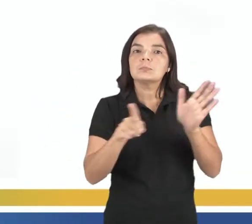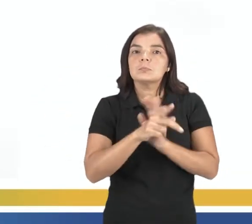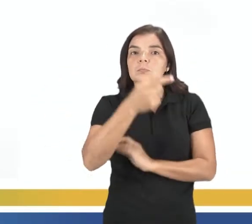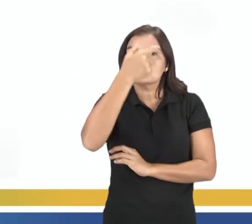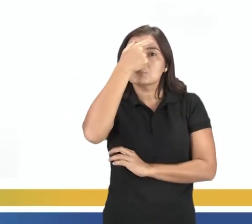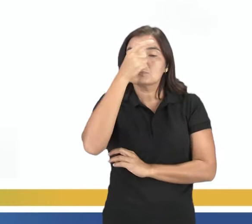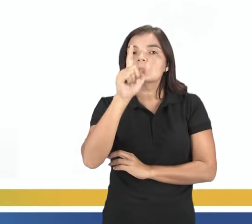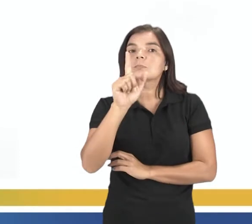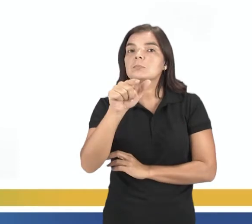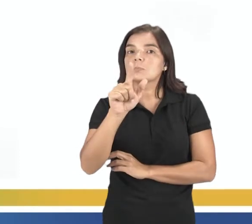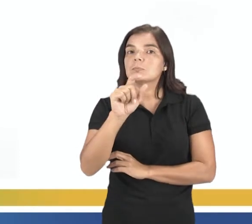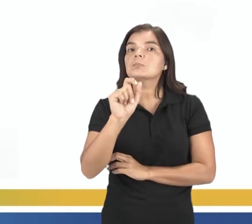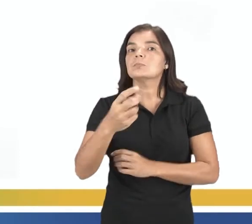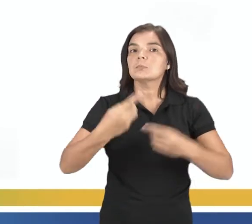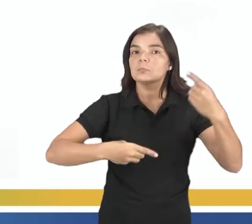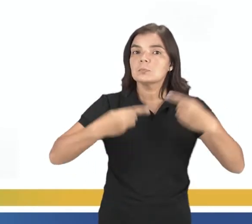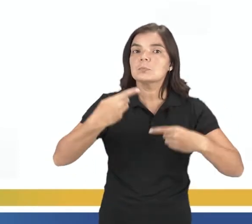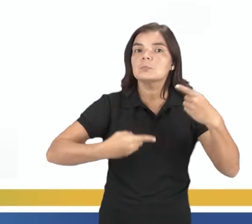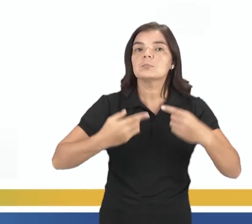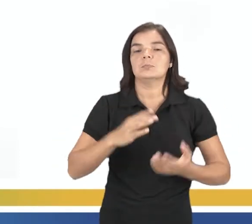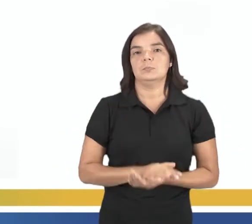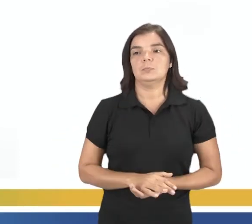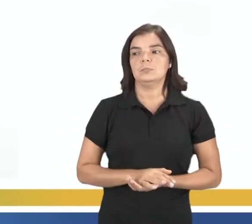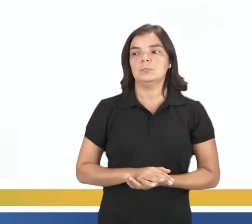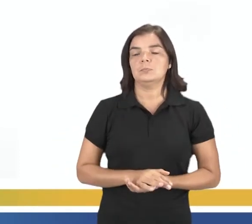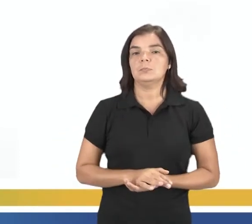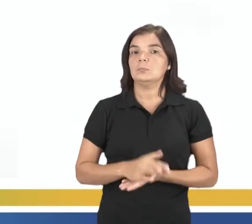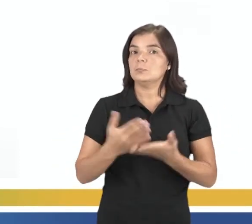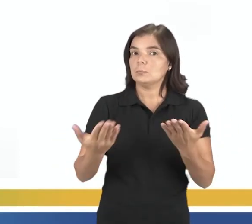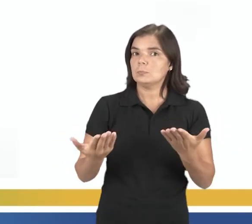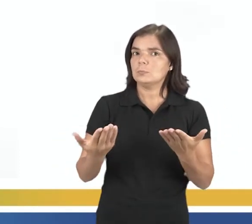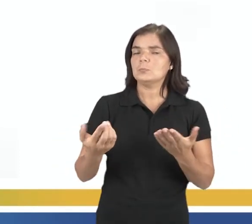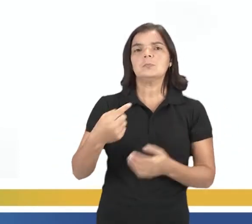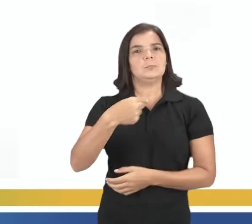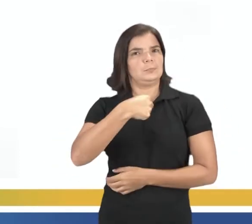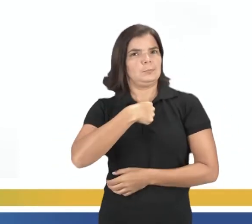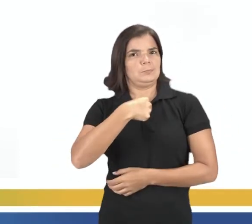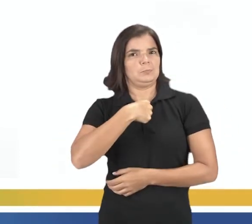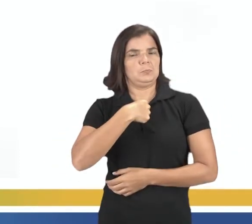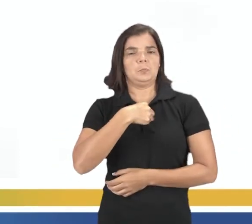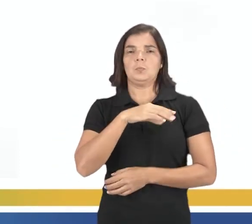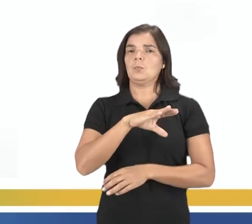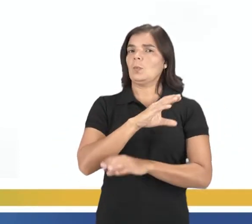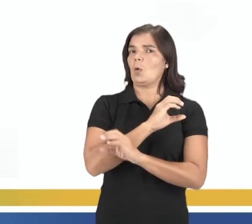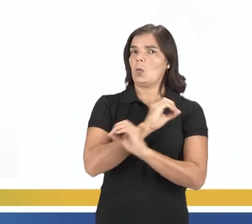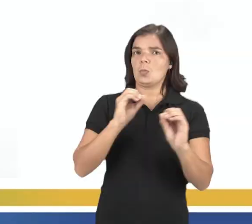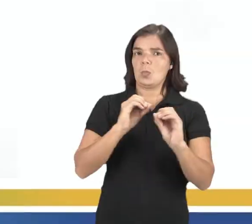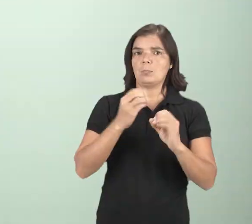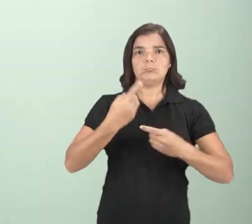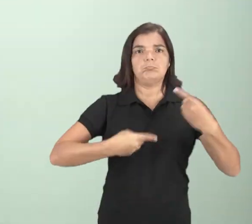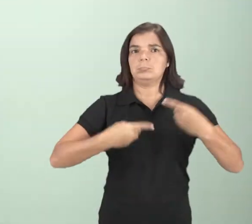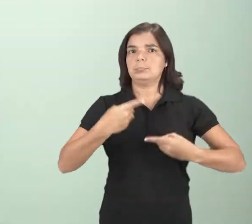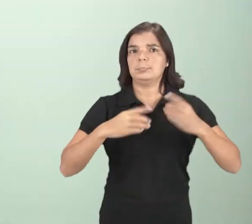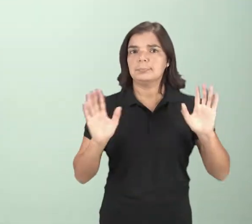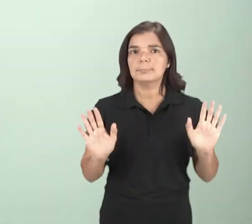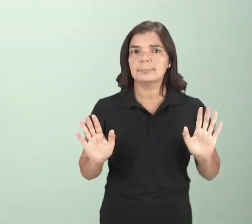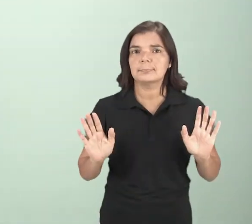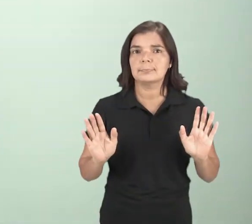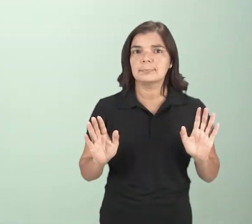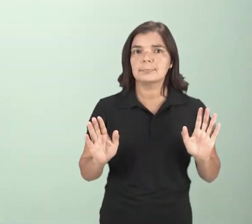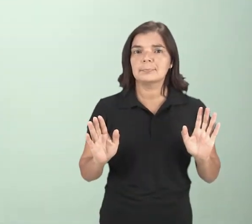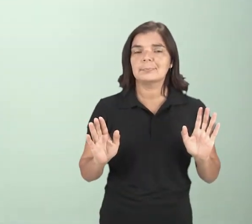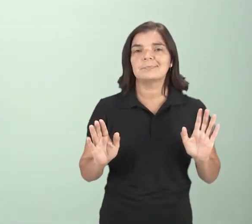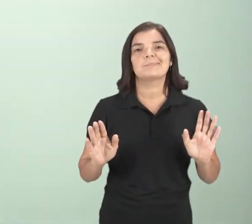é essencialmente política. Aí você diz, eu sou neutro politicamente.